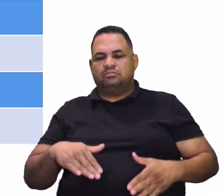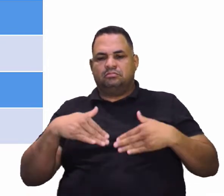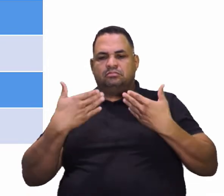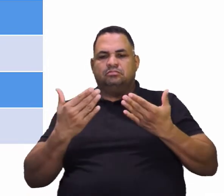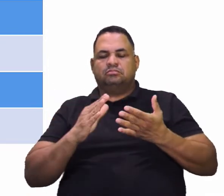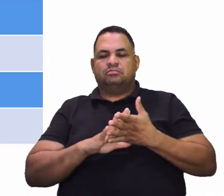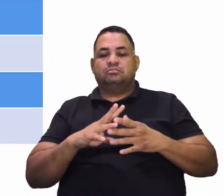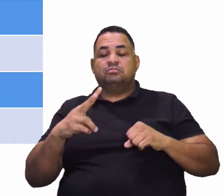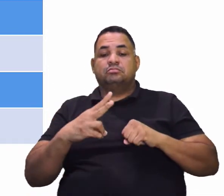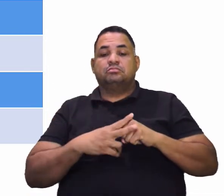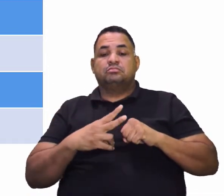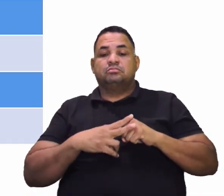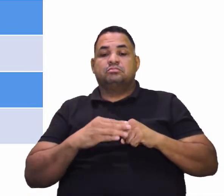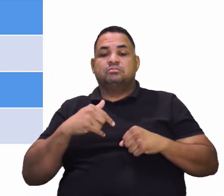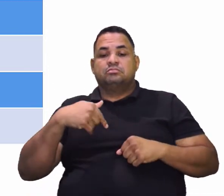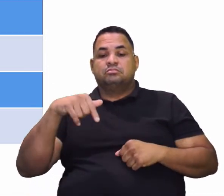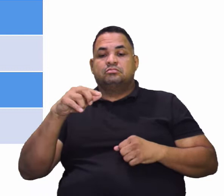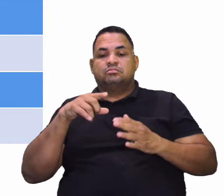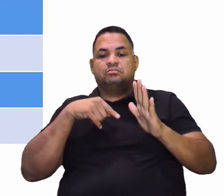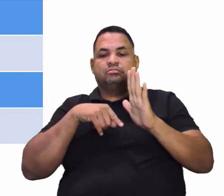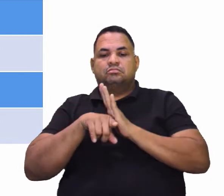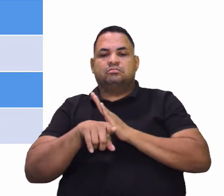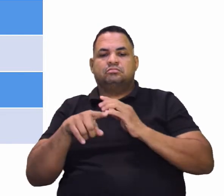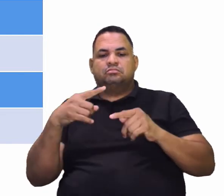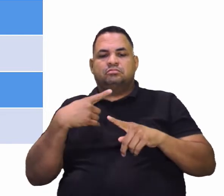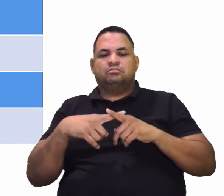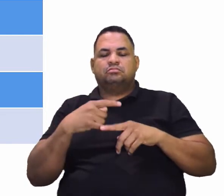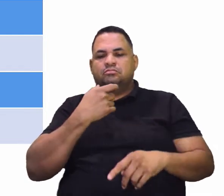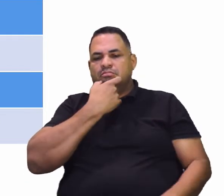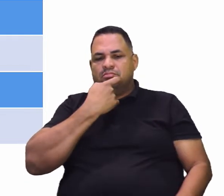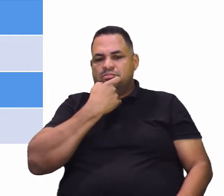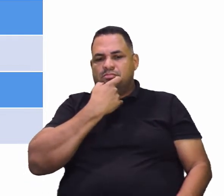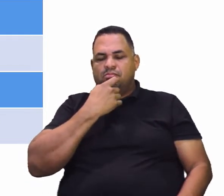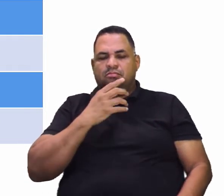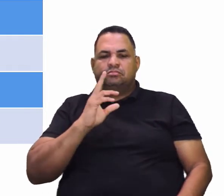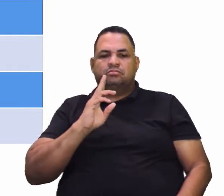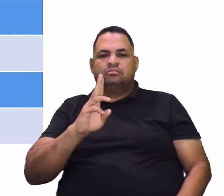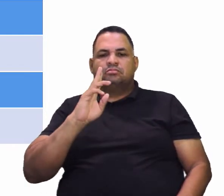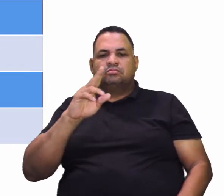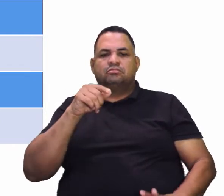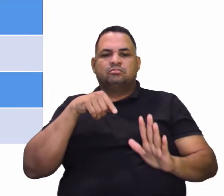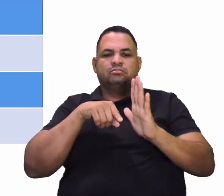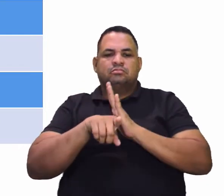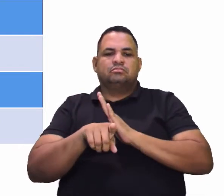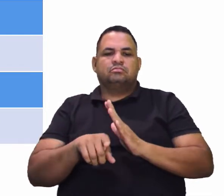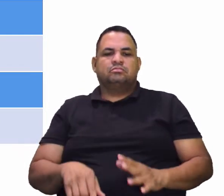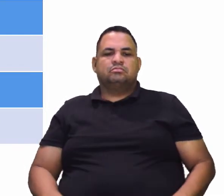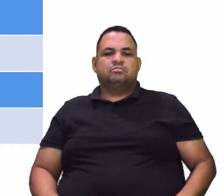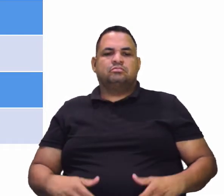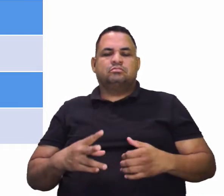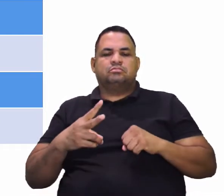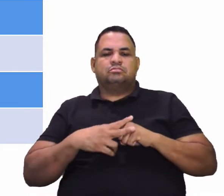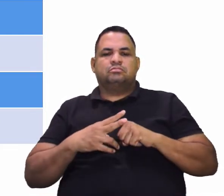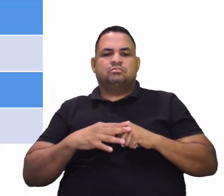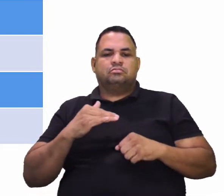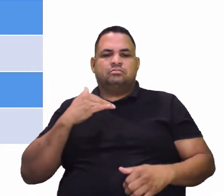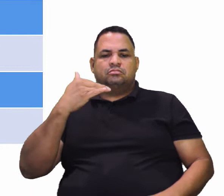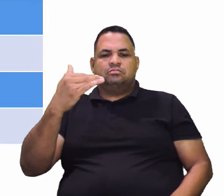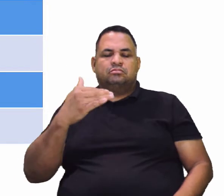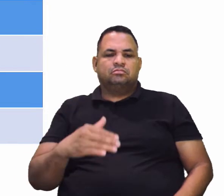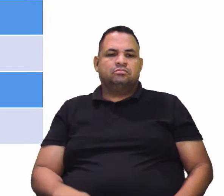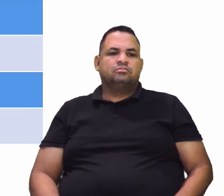Qual é o verbo que passa para frente para fazer pergunta? Porque em inglês a gente sempre faz pergunta com o verbo na